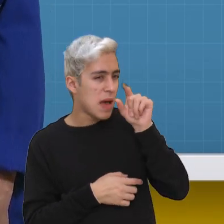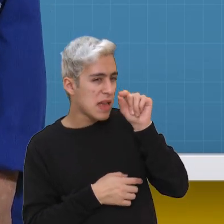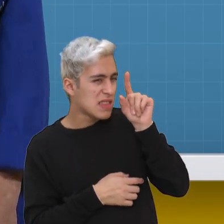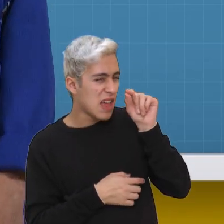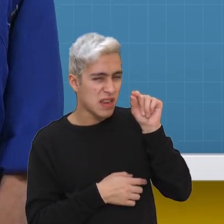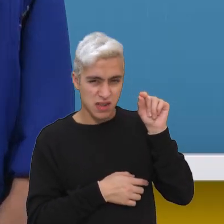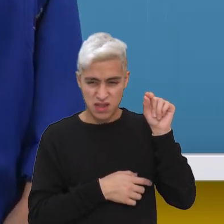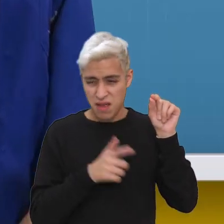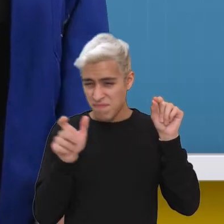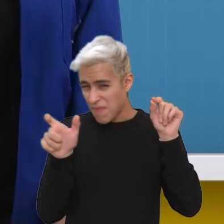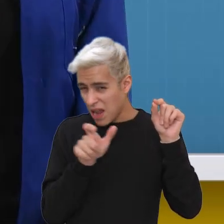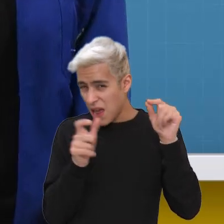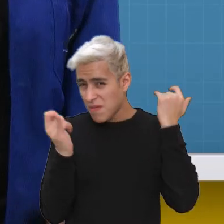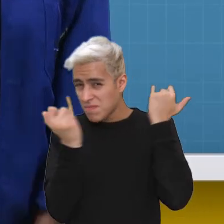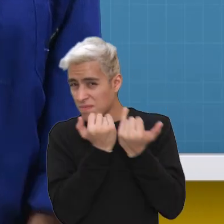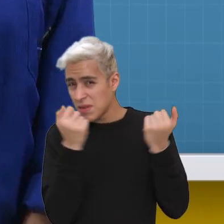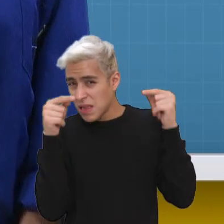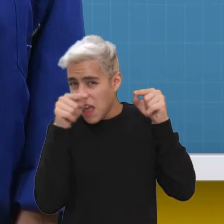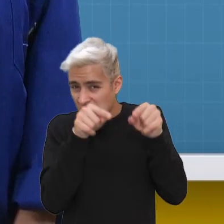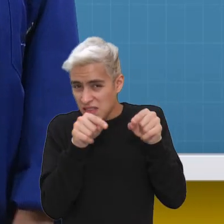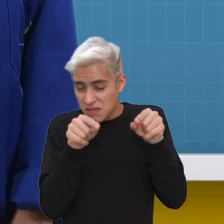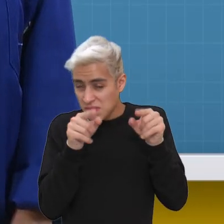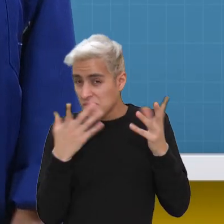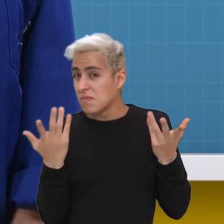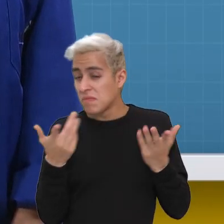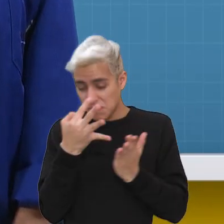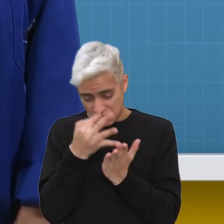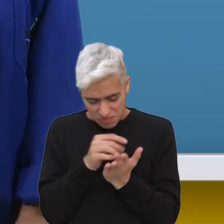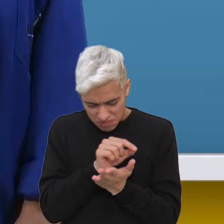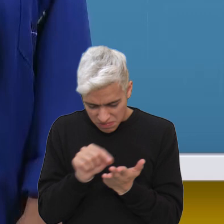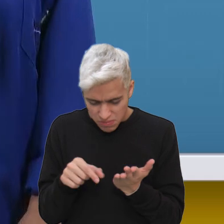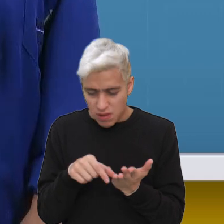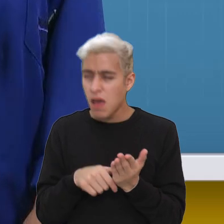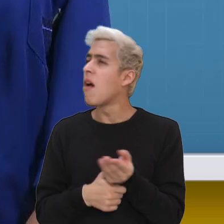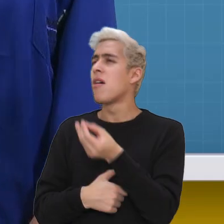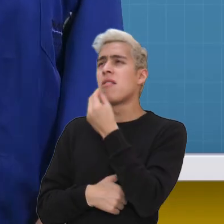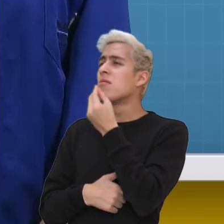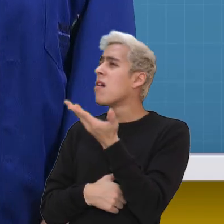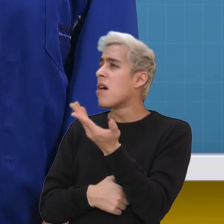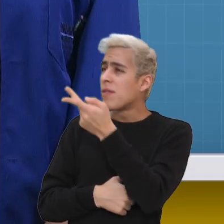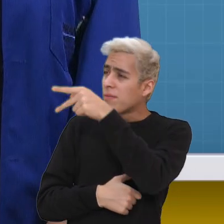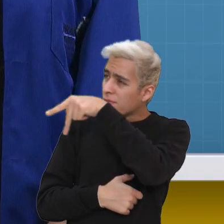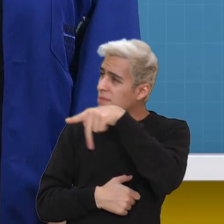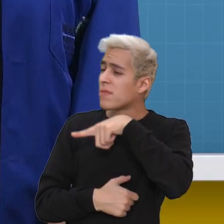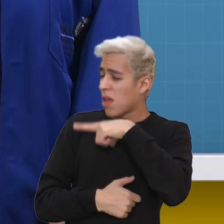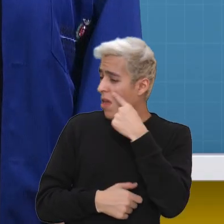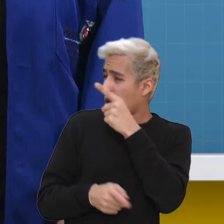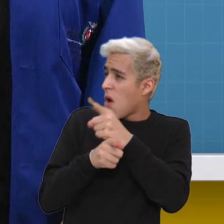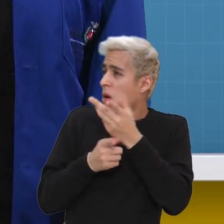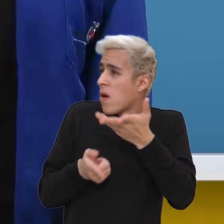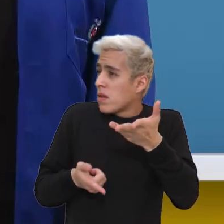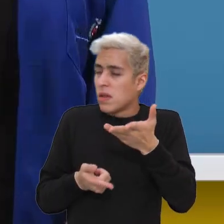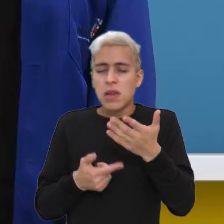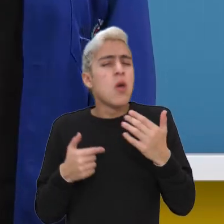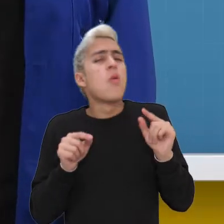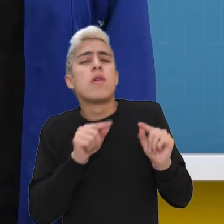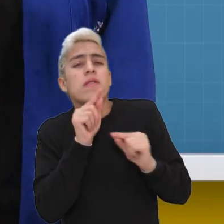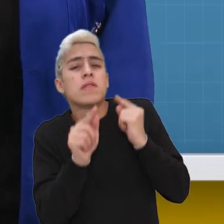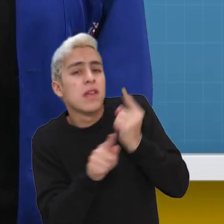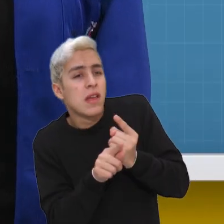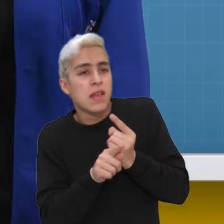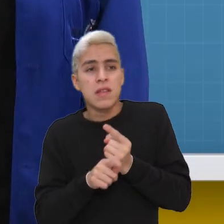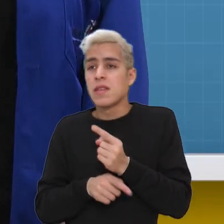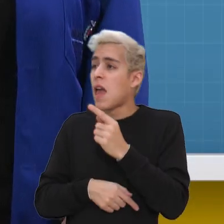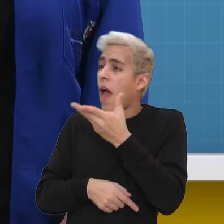Passarinho. Tem alguma palavra que rima com passarinho no texto? Claro, professora, que tem. Eu achei. Você achou